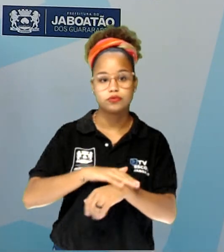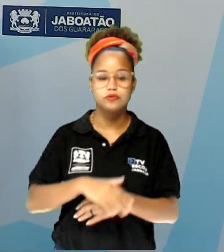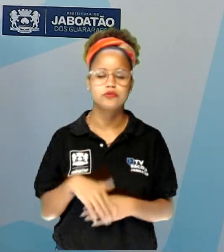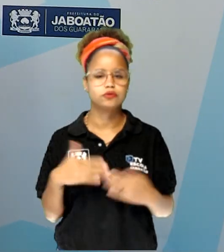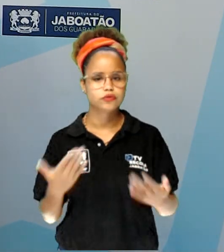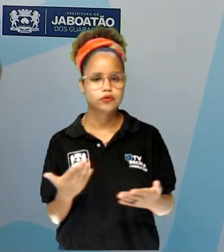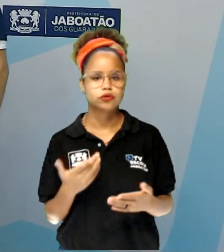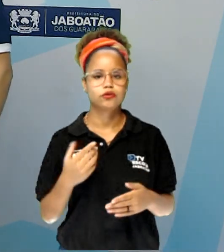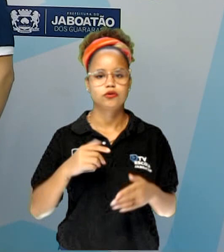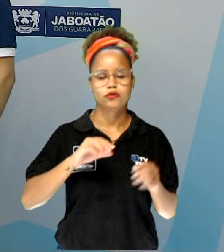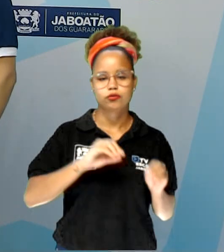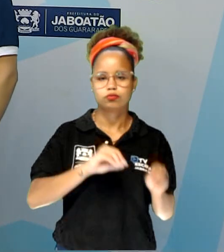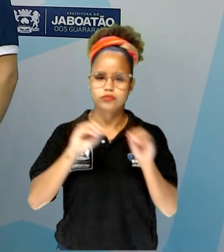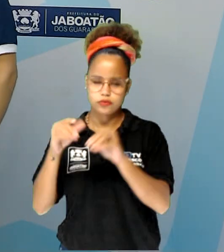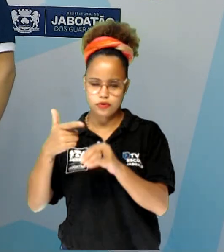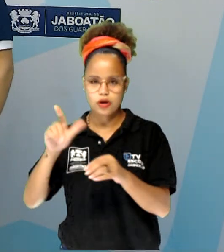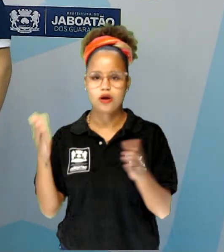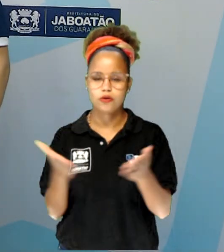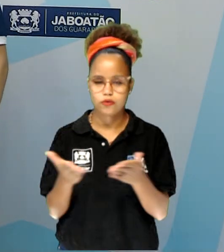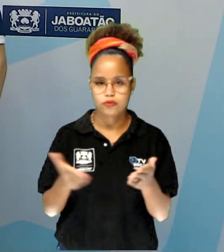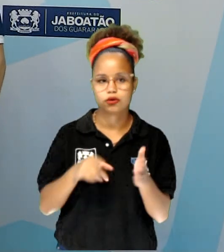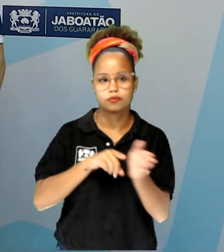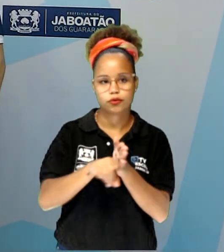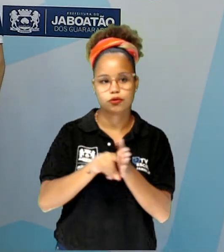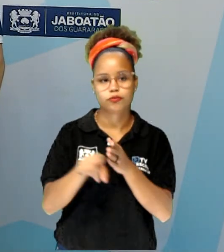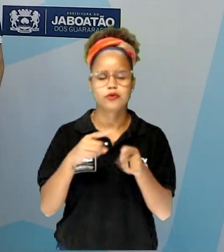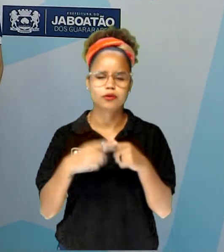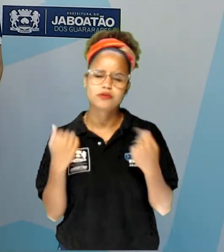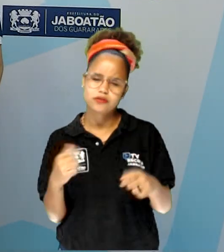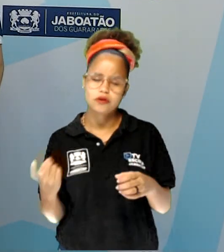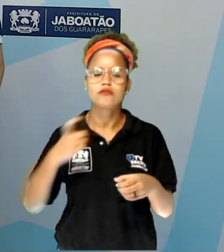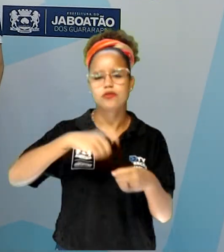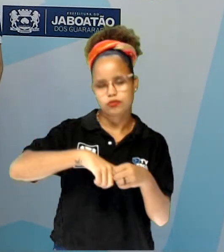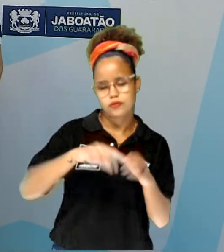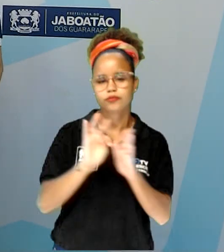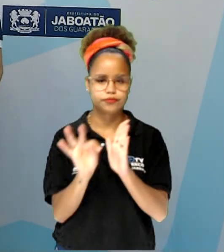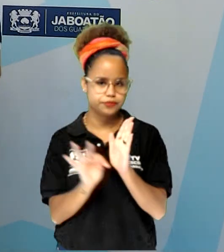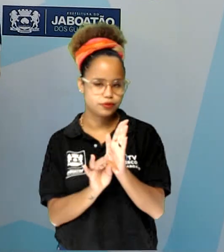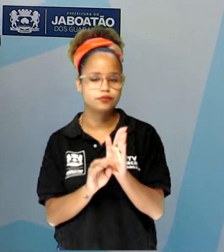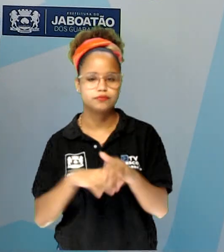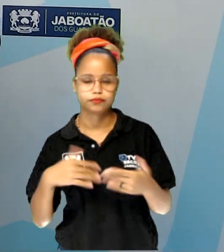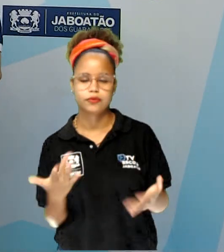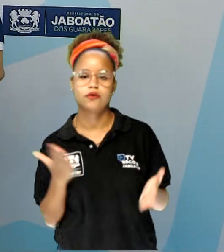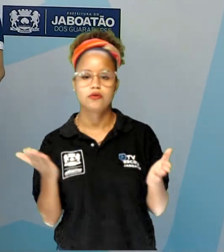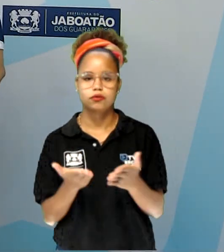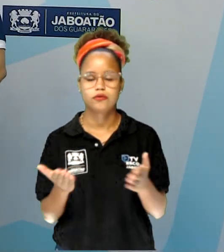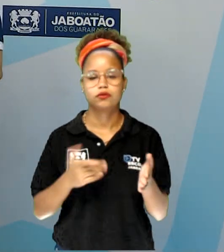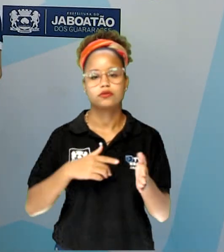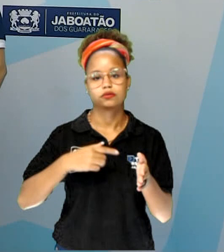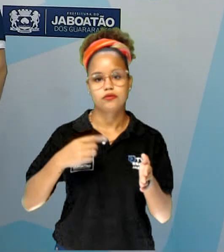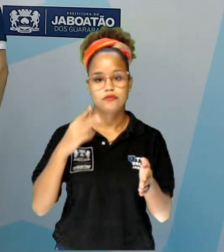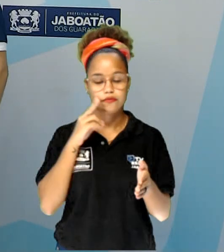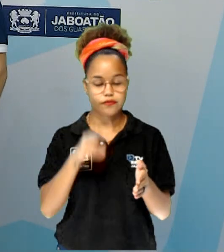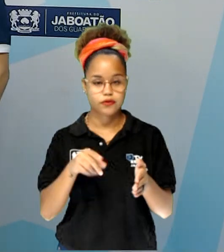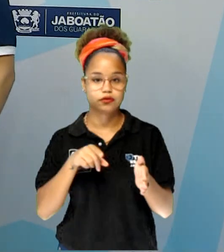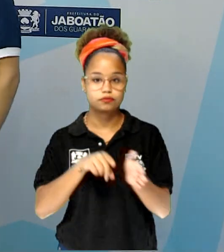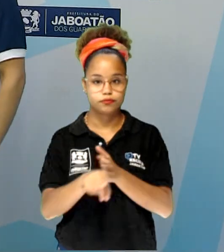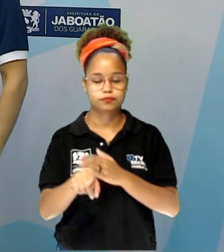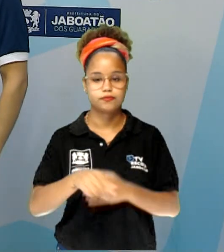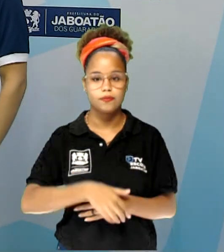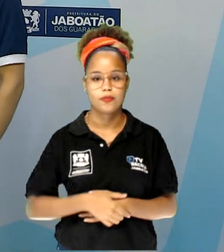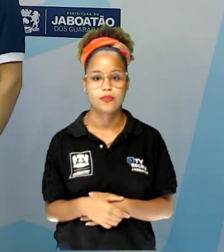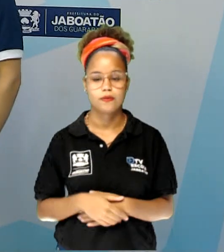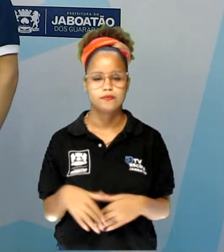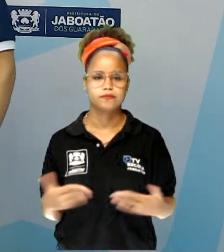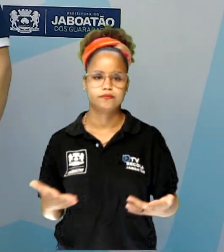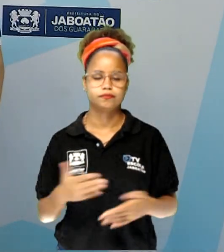pular direto para a questão, até porque nós vamos precisar voltar ao texto, um momento ou outro. Então a gente vai poder revisitá-lo, certo?